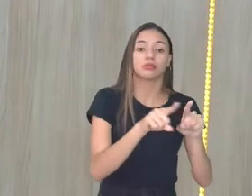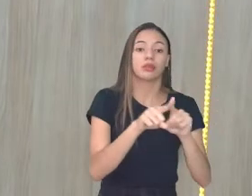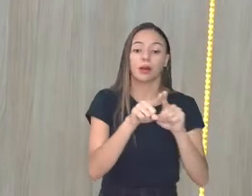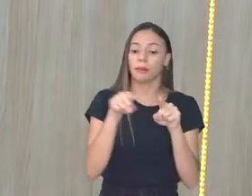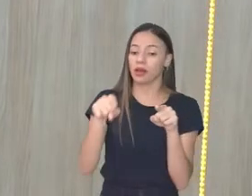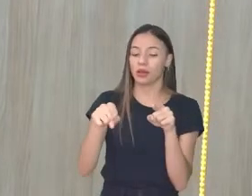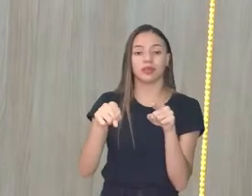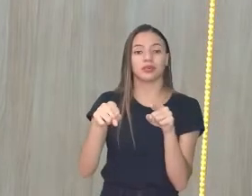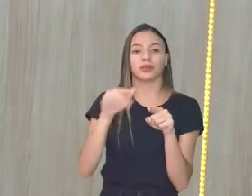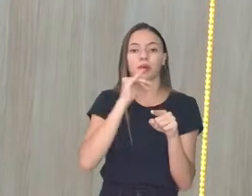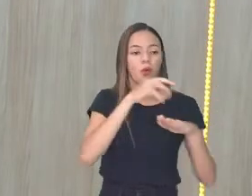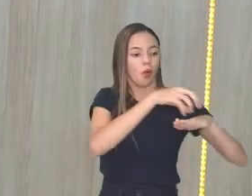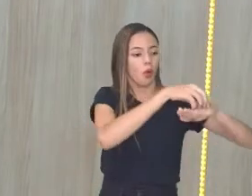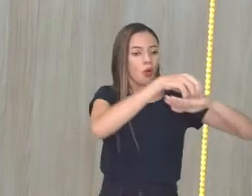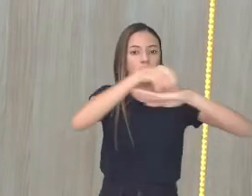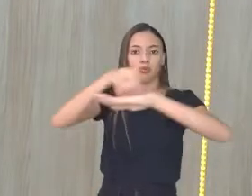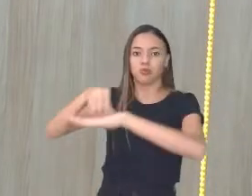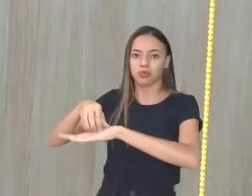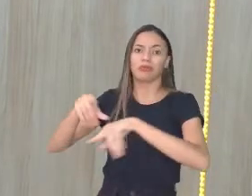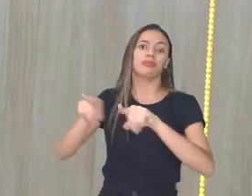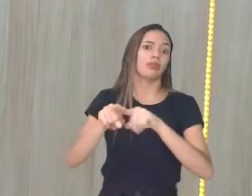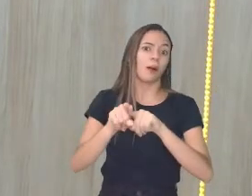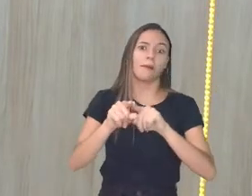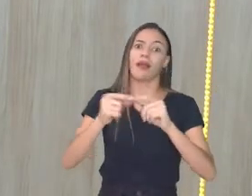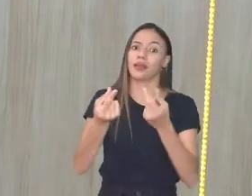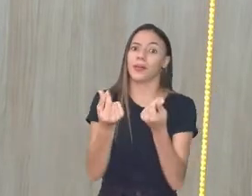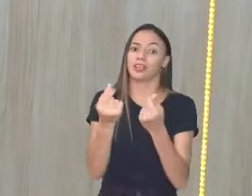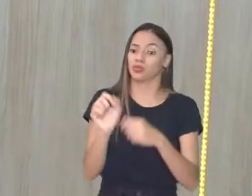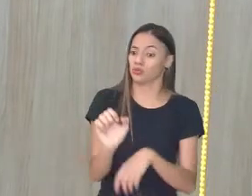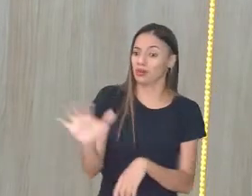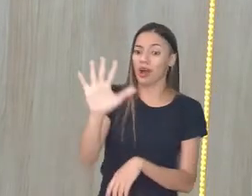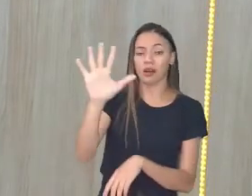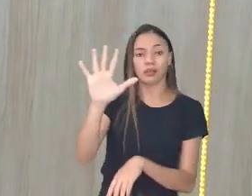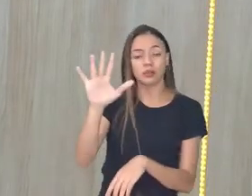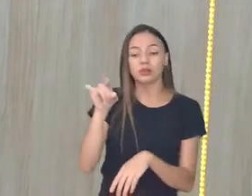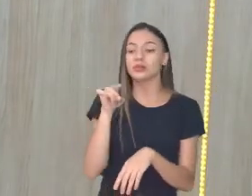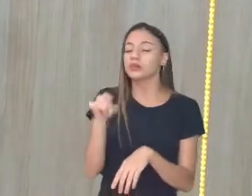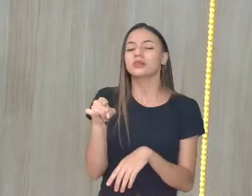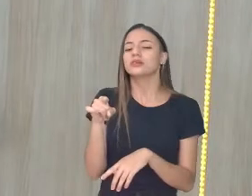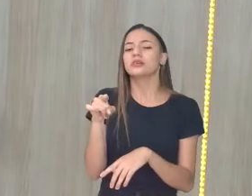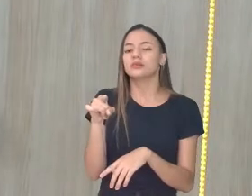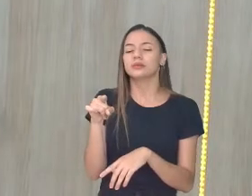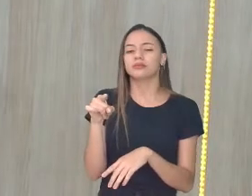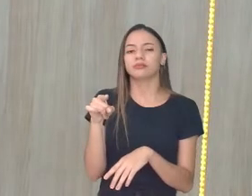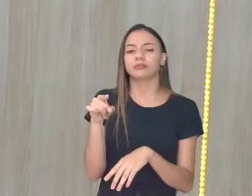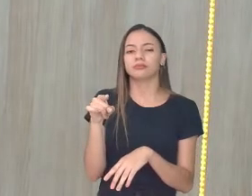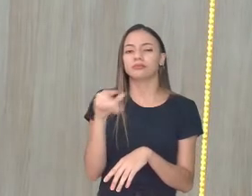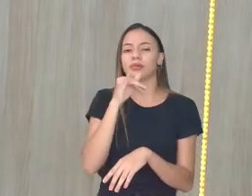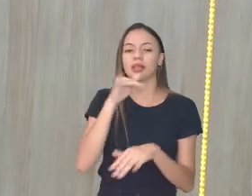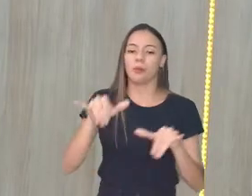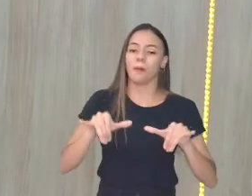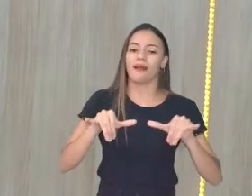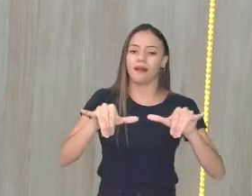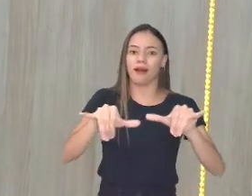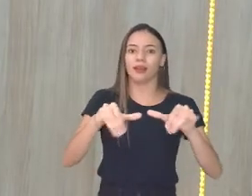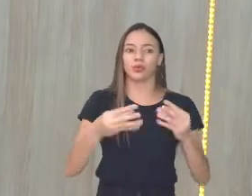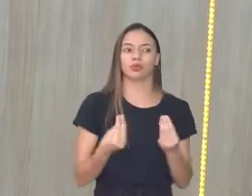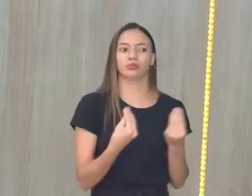do frete, né, das mercadorias, e isso vai chegar aos supermercados,